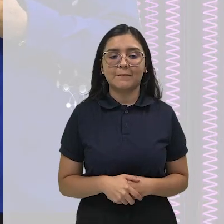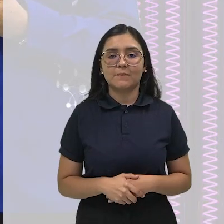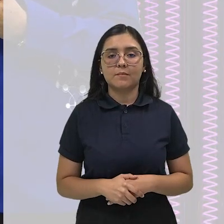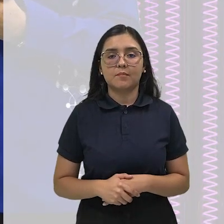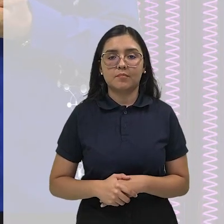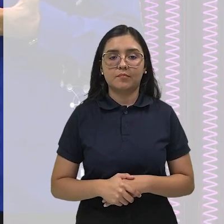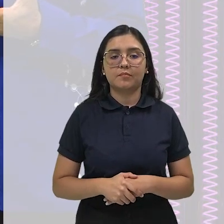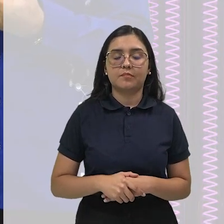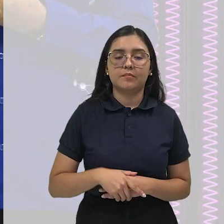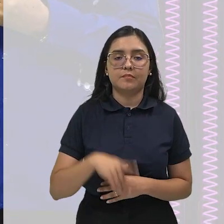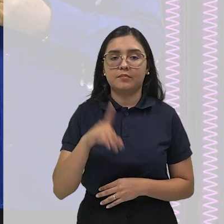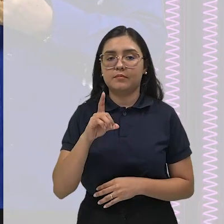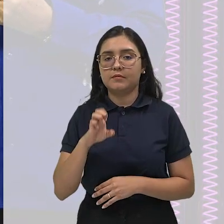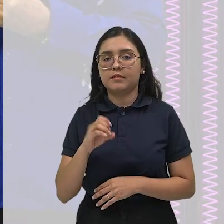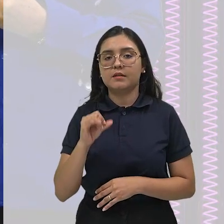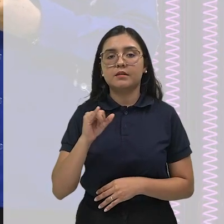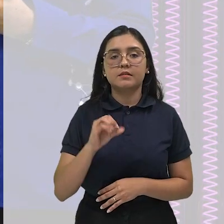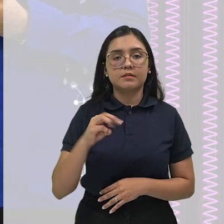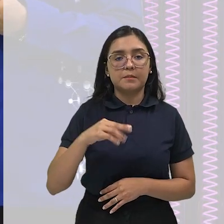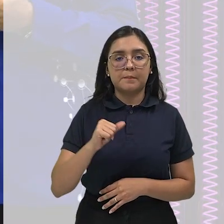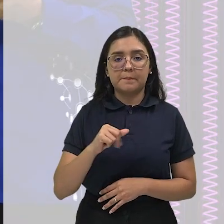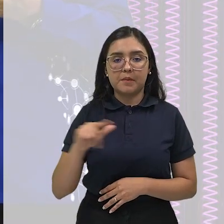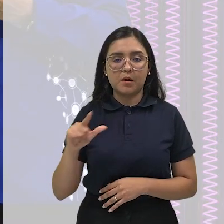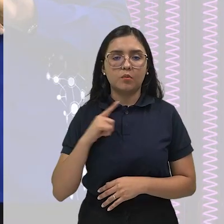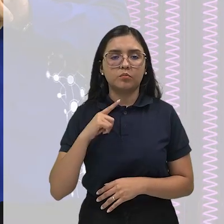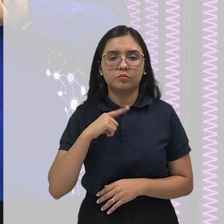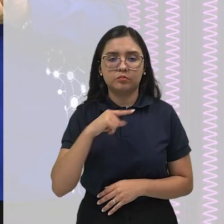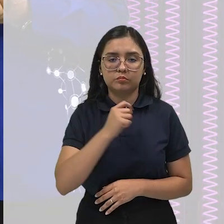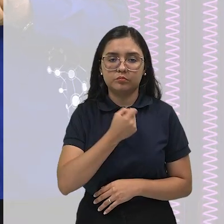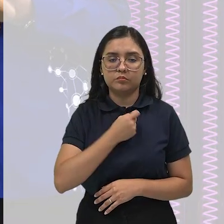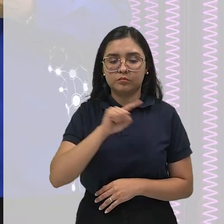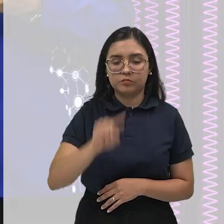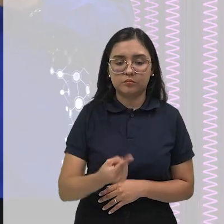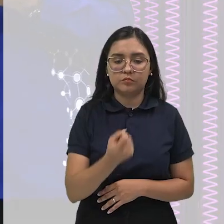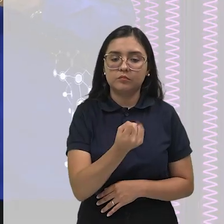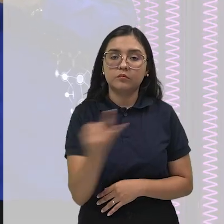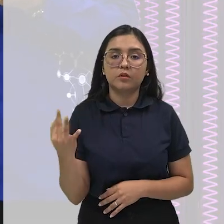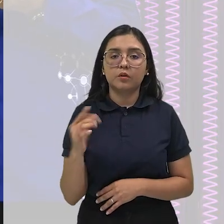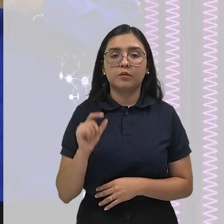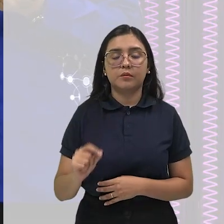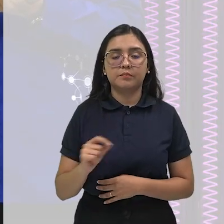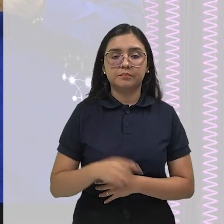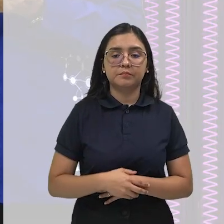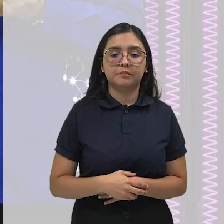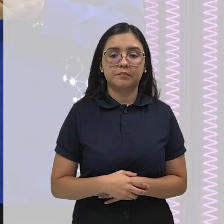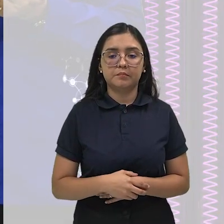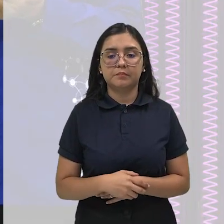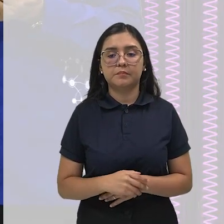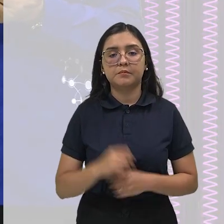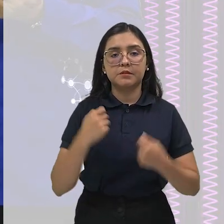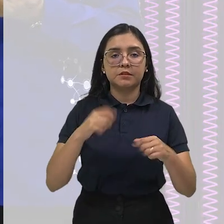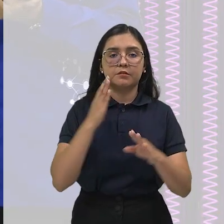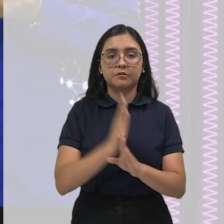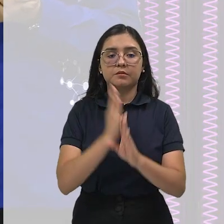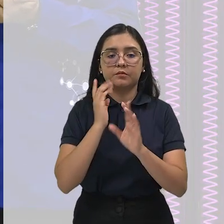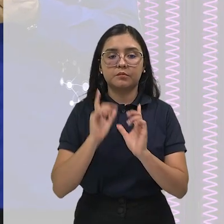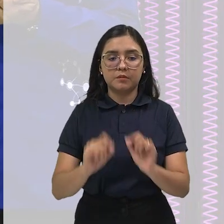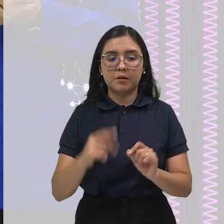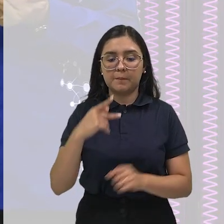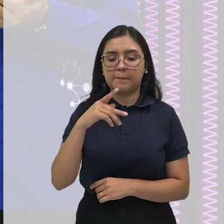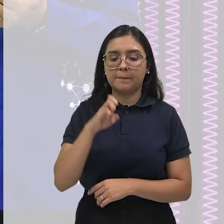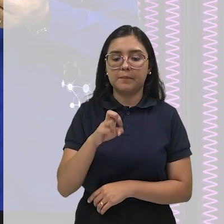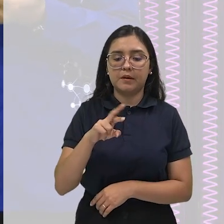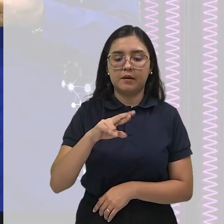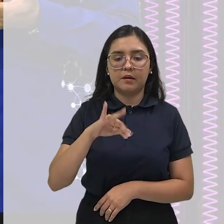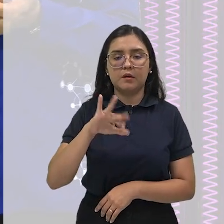parte decimal. Na parte decimal, ela também, você tem como identificar o que nós chamamos de